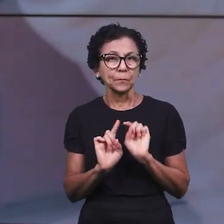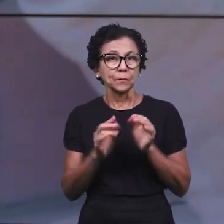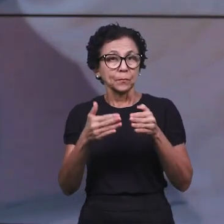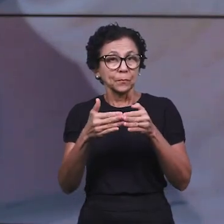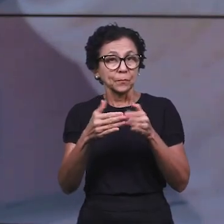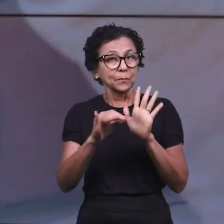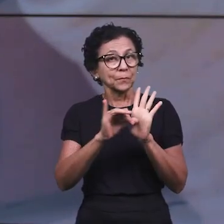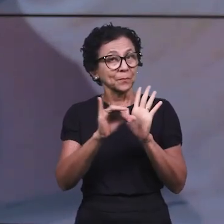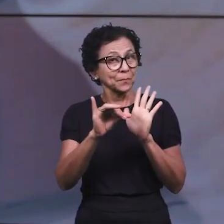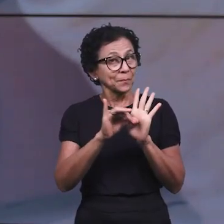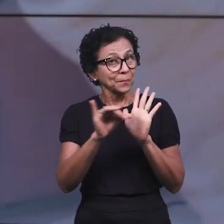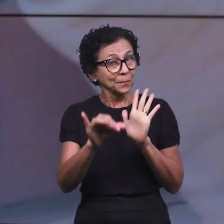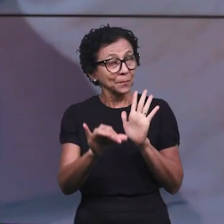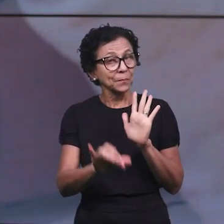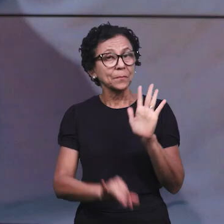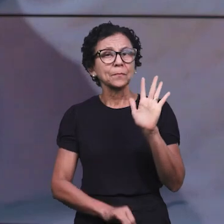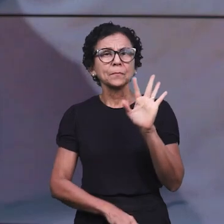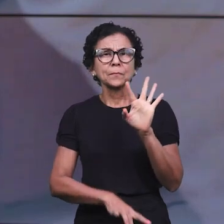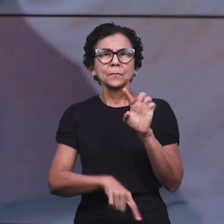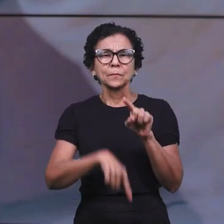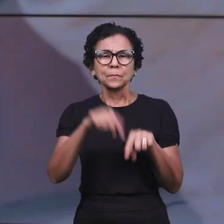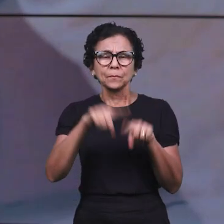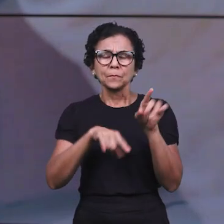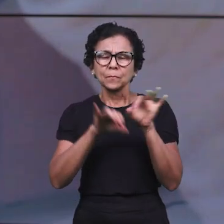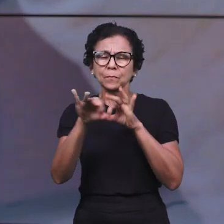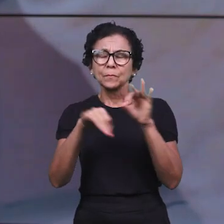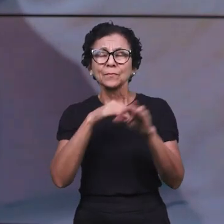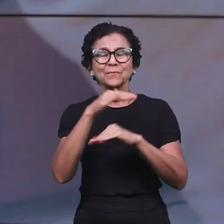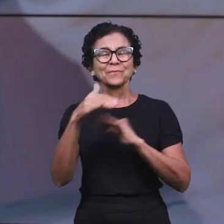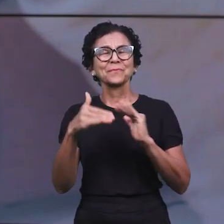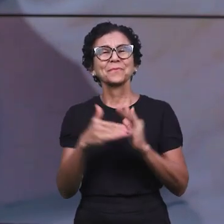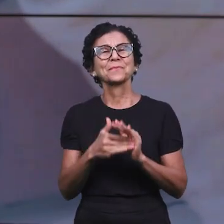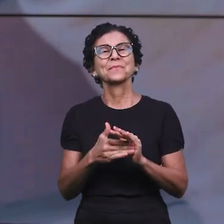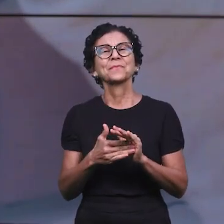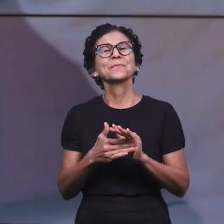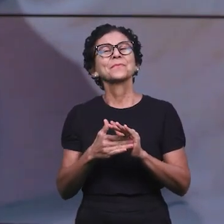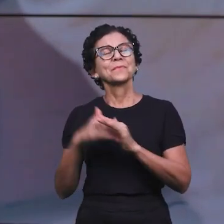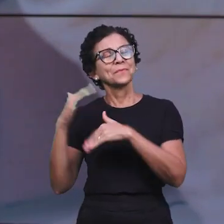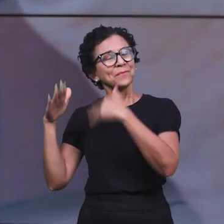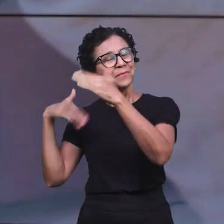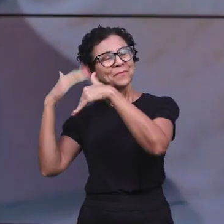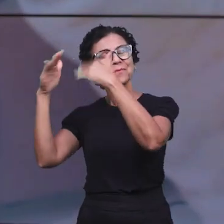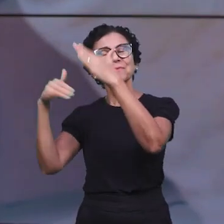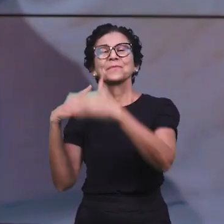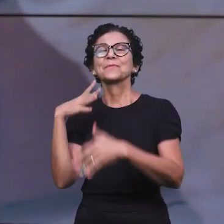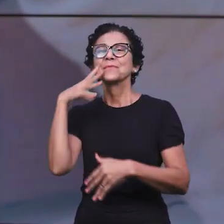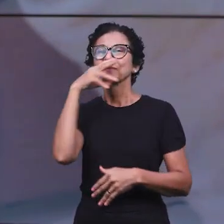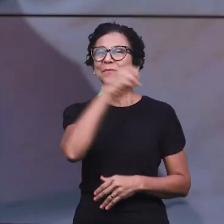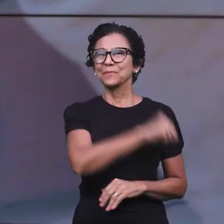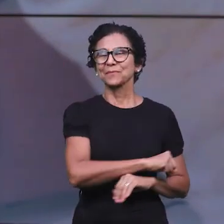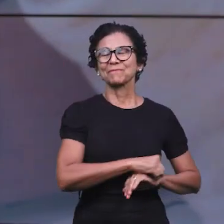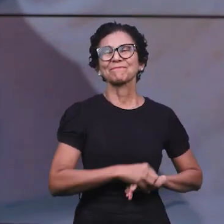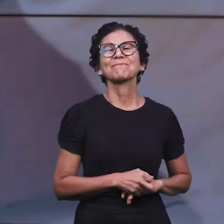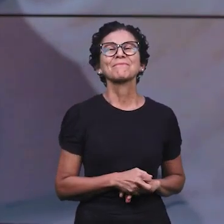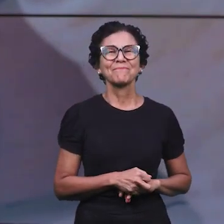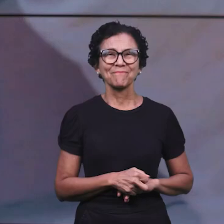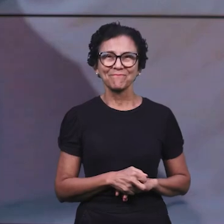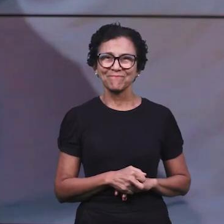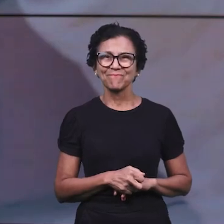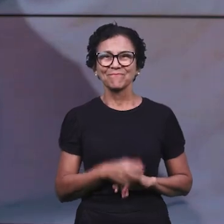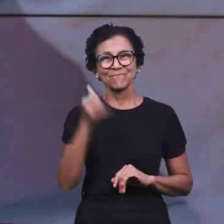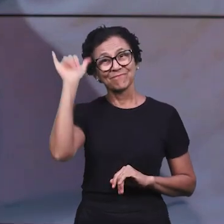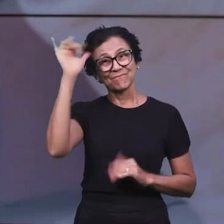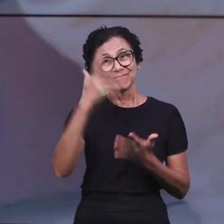o material. Organize tudo isso, que com certeza você vai evoluir de maneira mais rápida e vai fugir desse erro que a